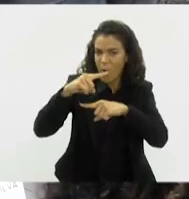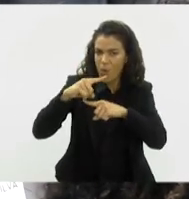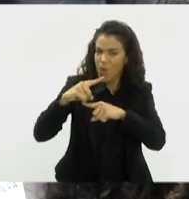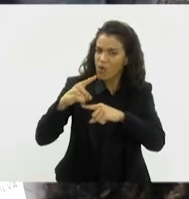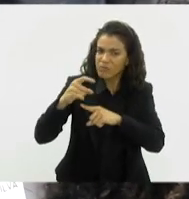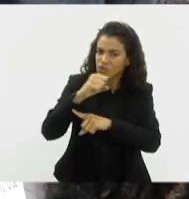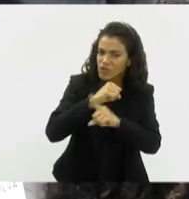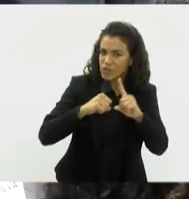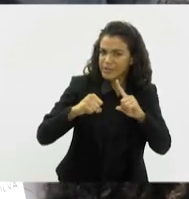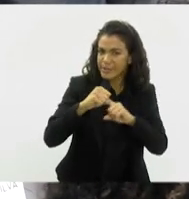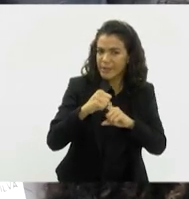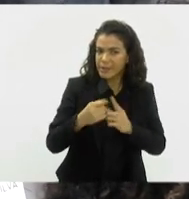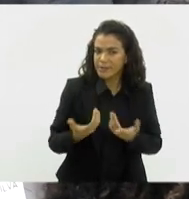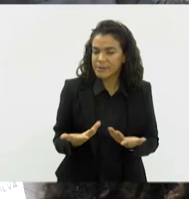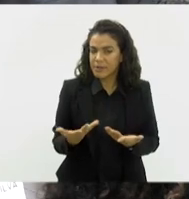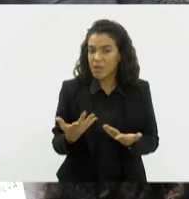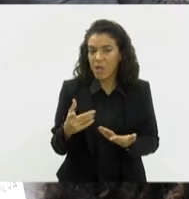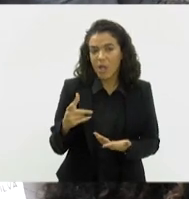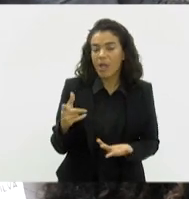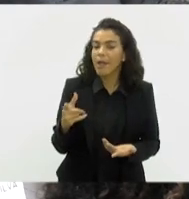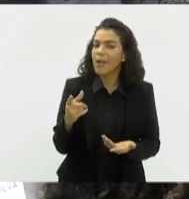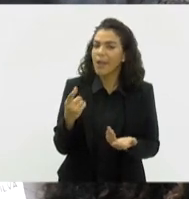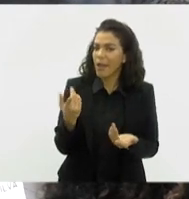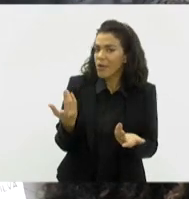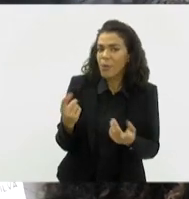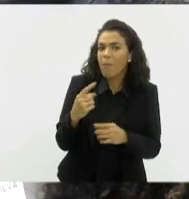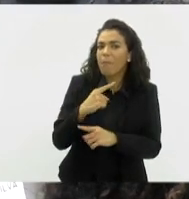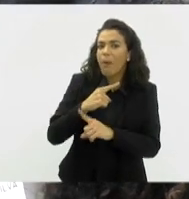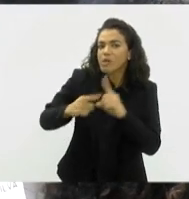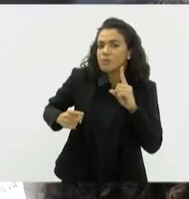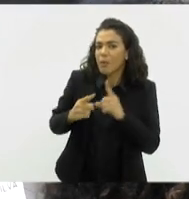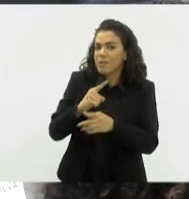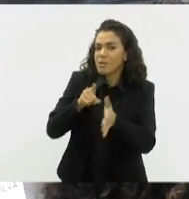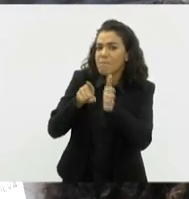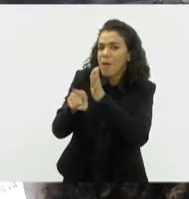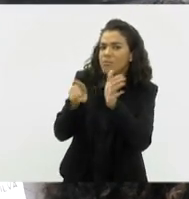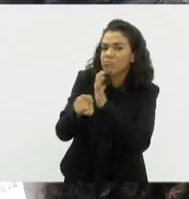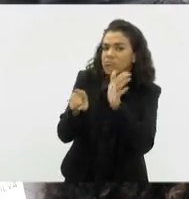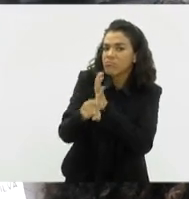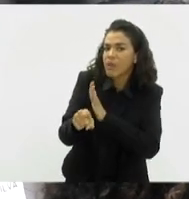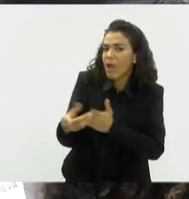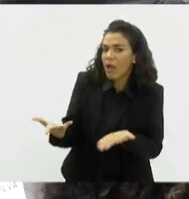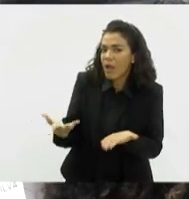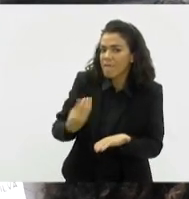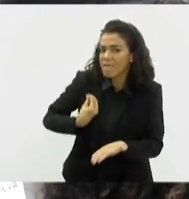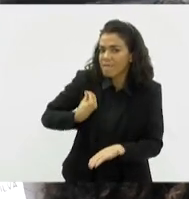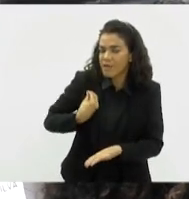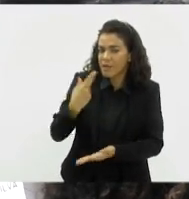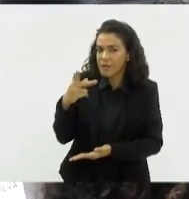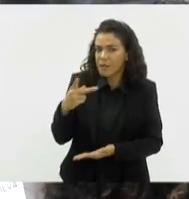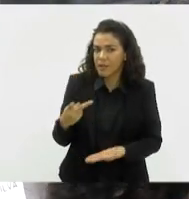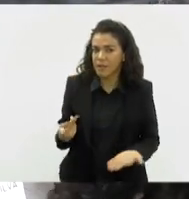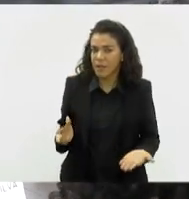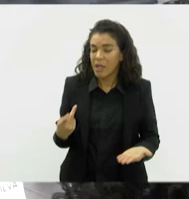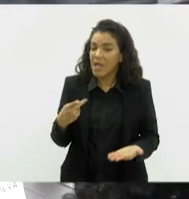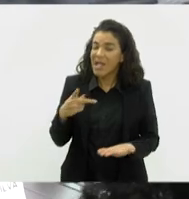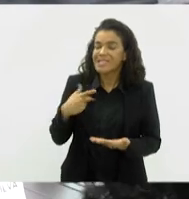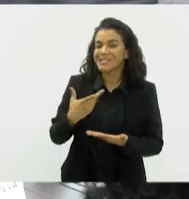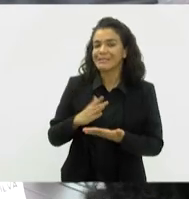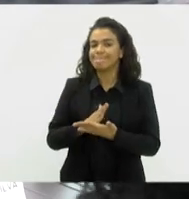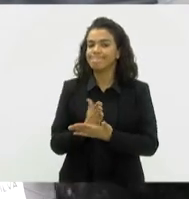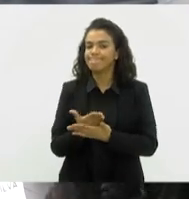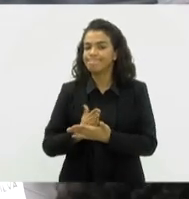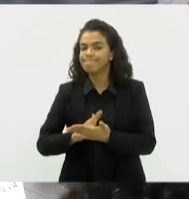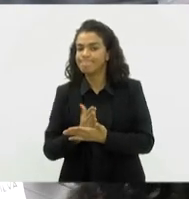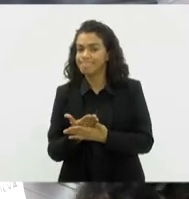Agora, eu não posso ser impedido de querer questionar de e ele ficar nenhuma, incomodado com o questionamento de algo que está na vida dele. Vossa ele está desconfortável. O senhor tem todo o direito.